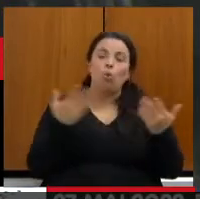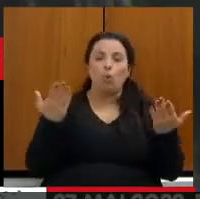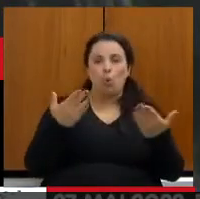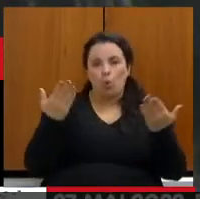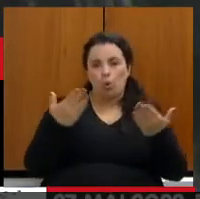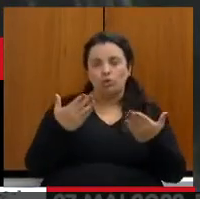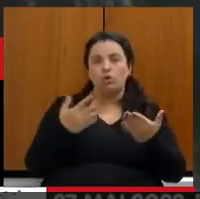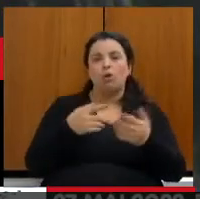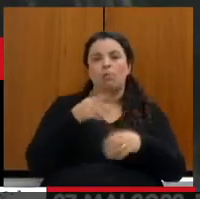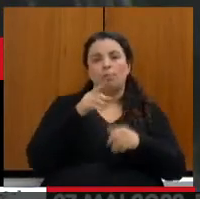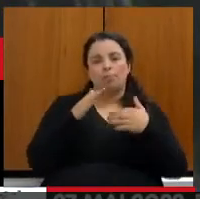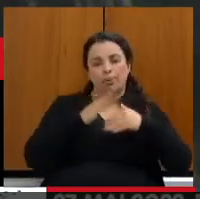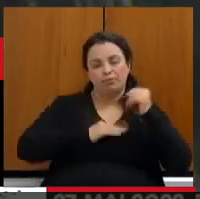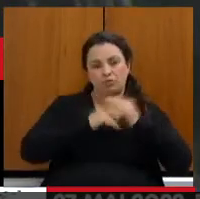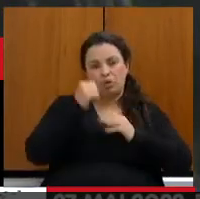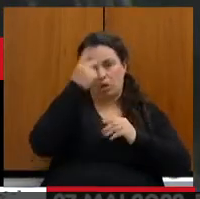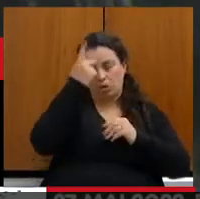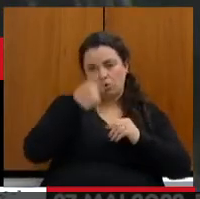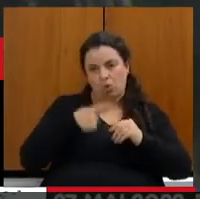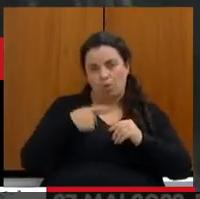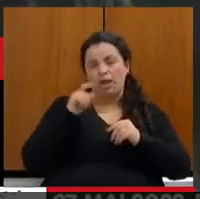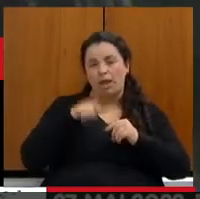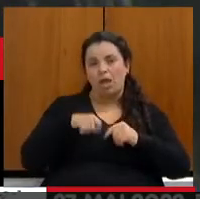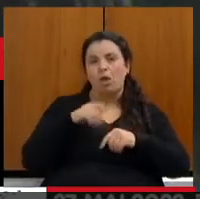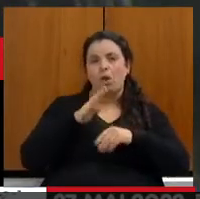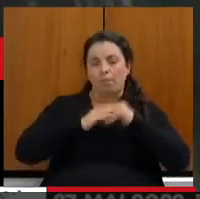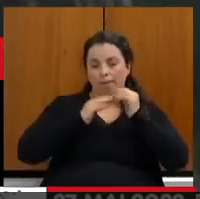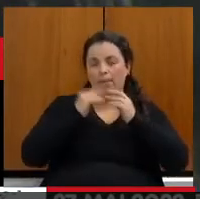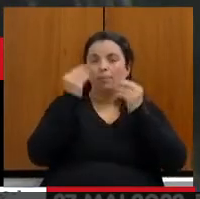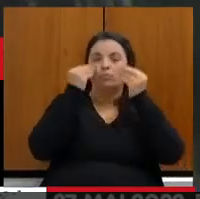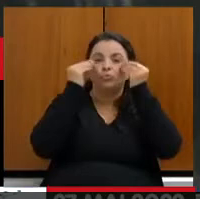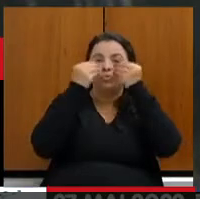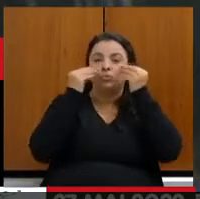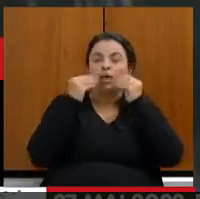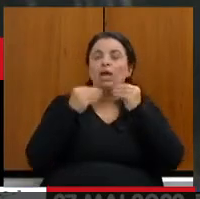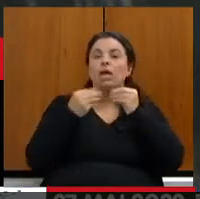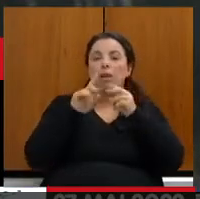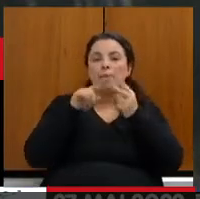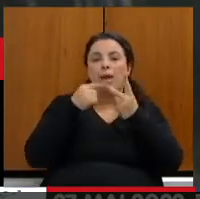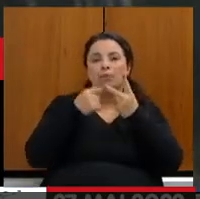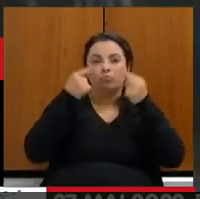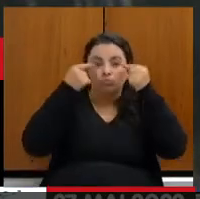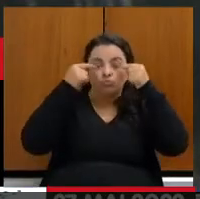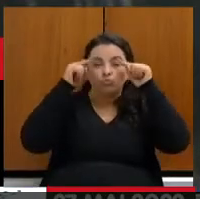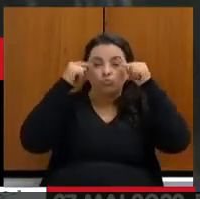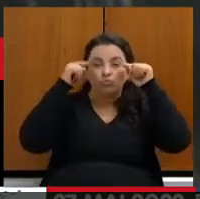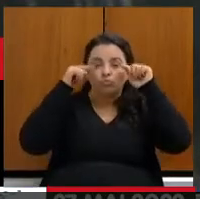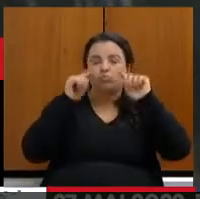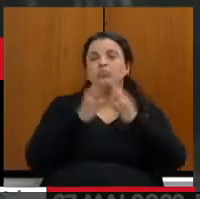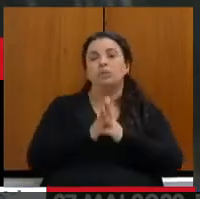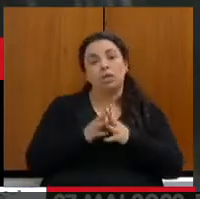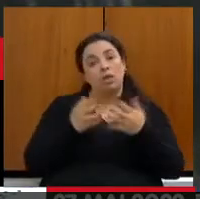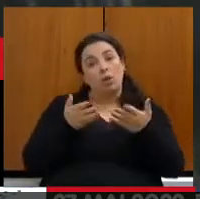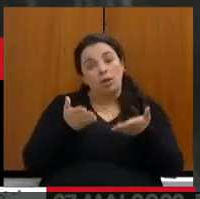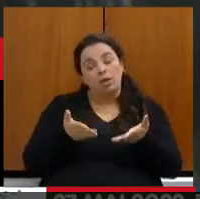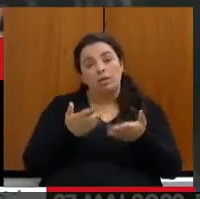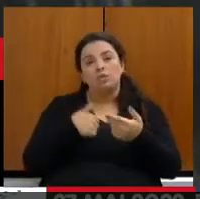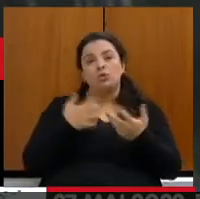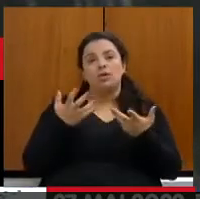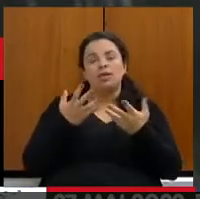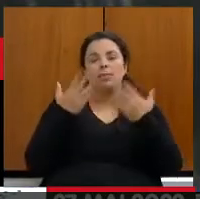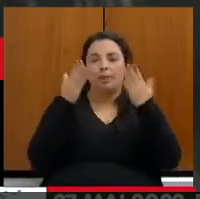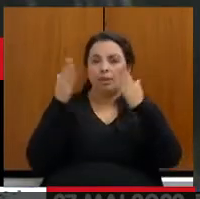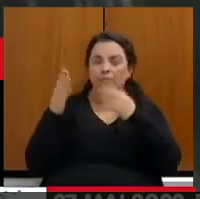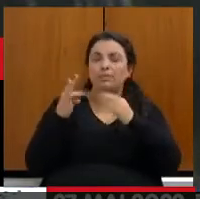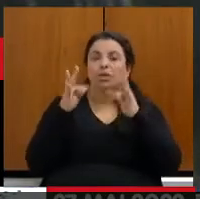na área da beleza Sou maquiadora e faço extensão de cílios e é esse Eu queria parabenizar